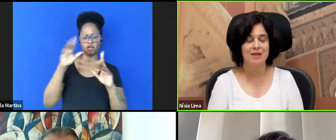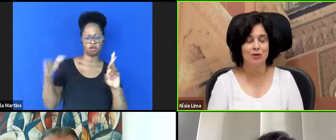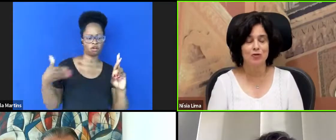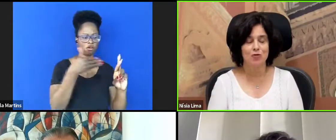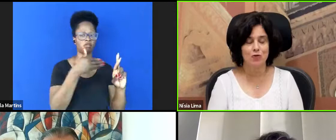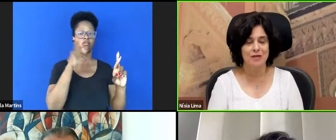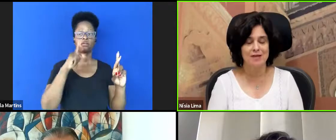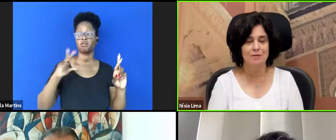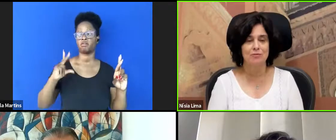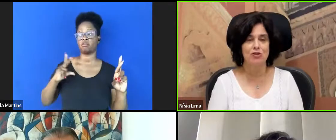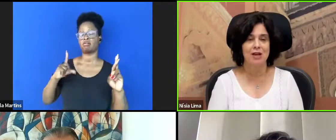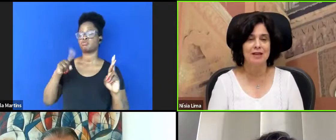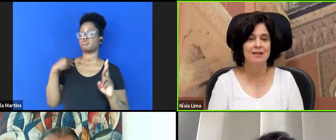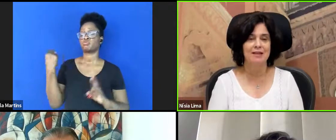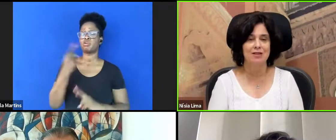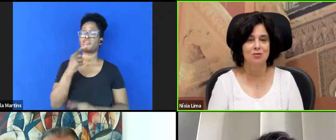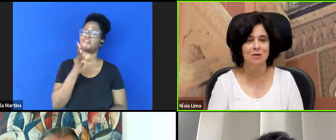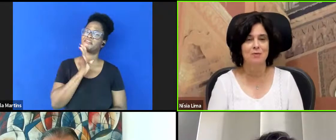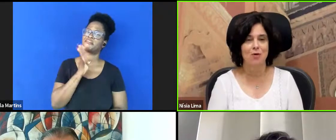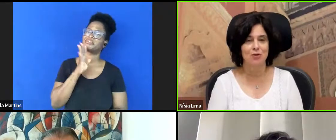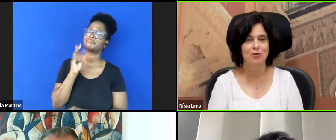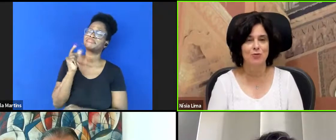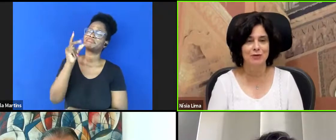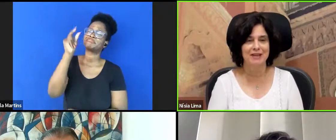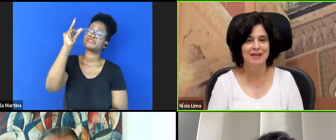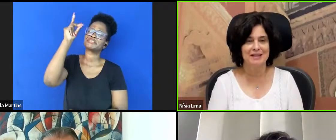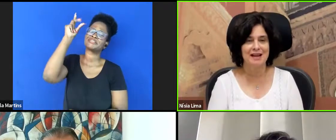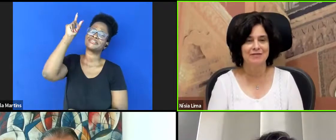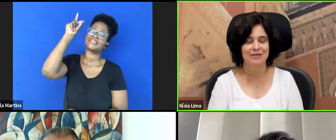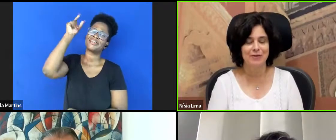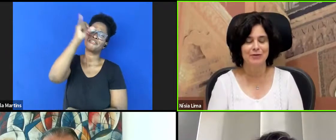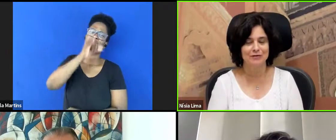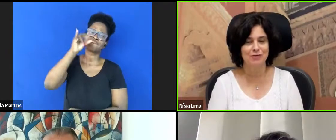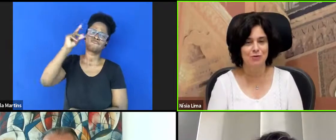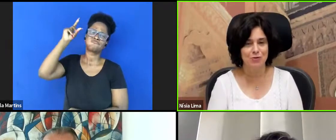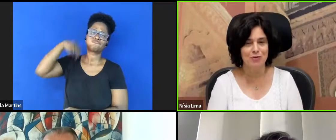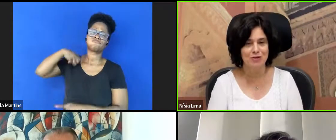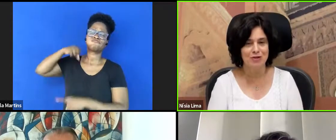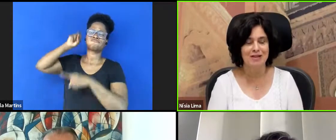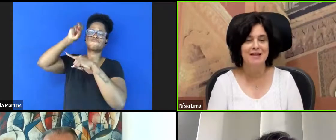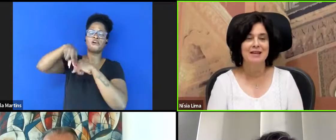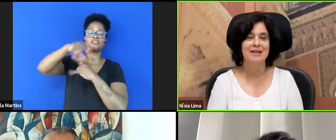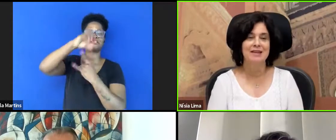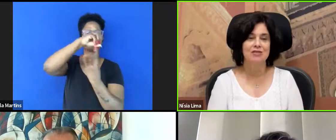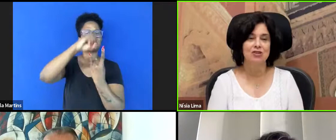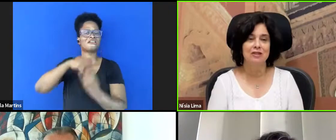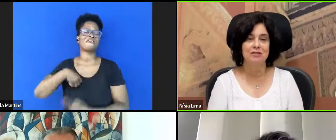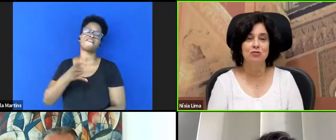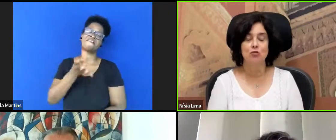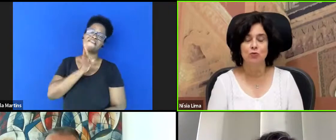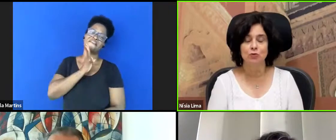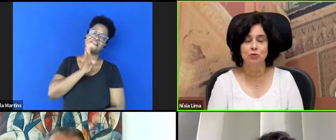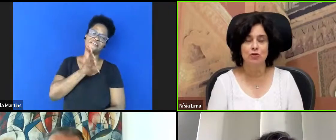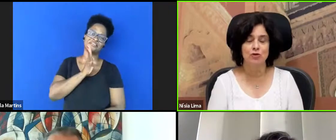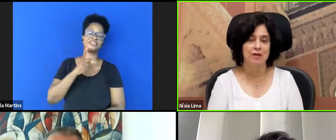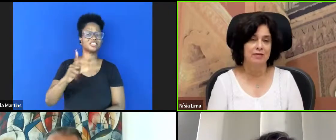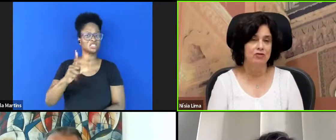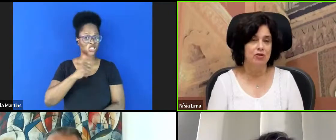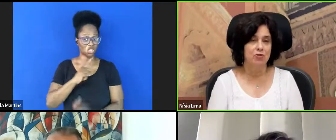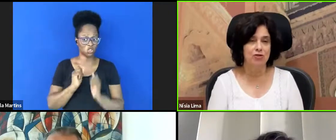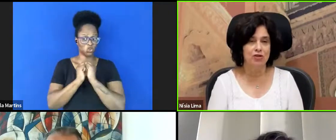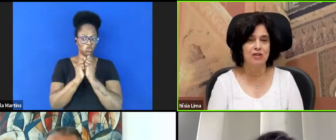pessoal é que nós nos conhecemos já naqueles primórdios, quando ingressava eu na Fiocruz, e